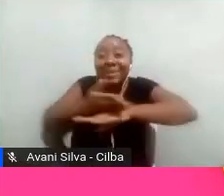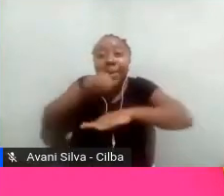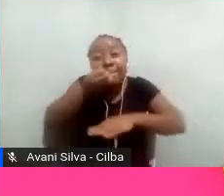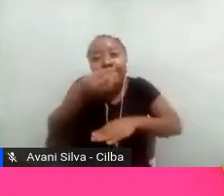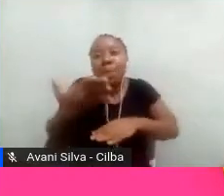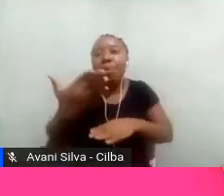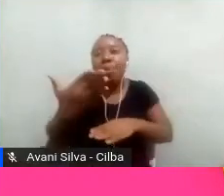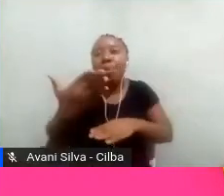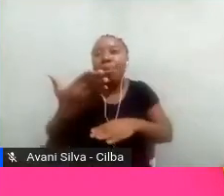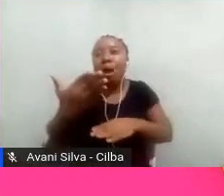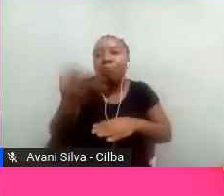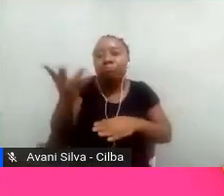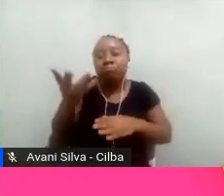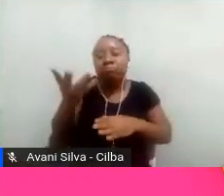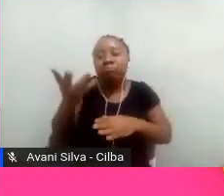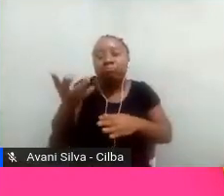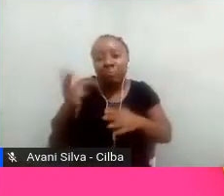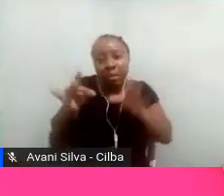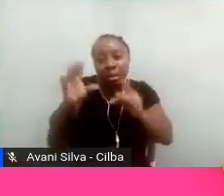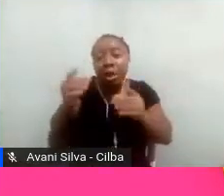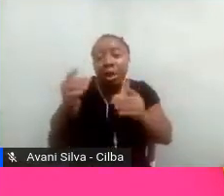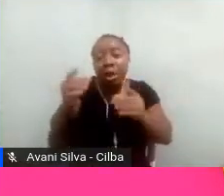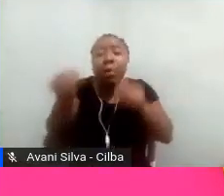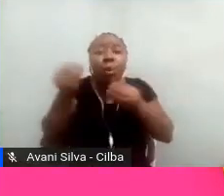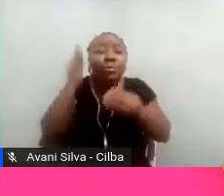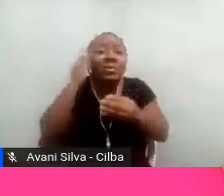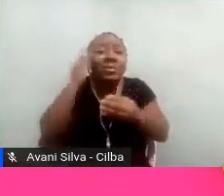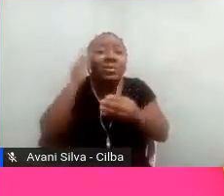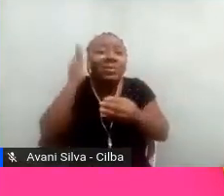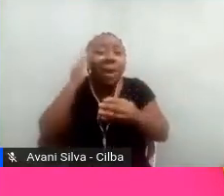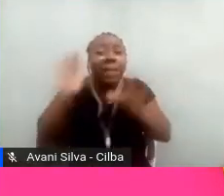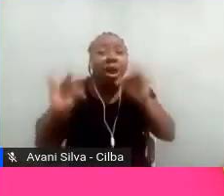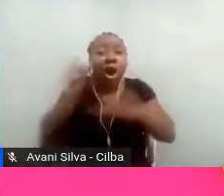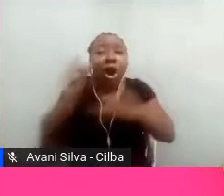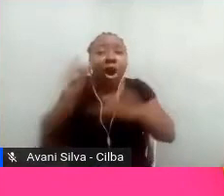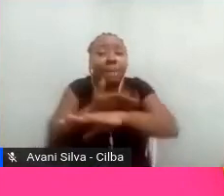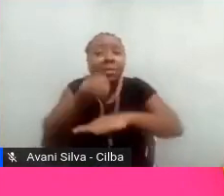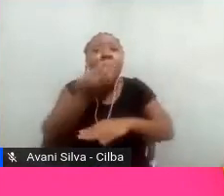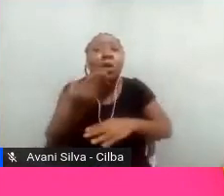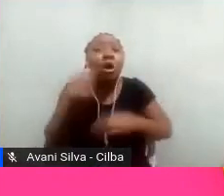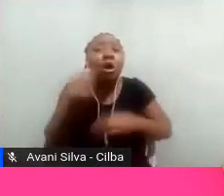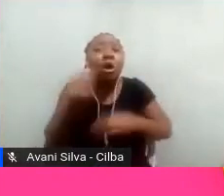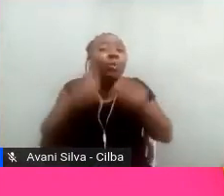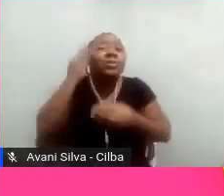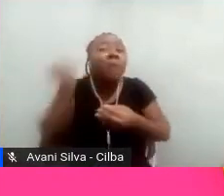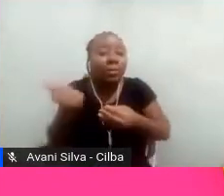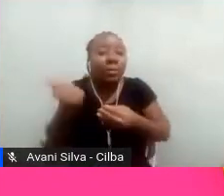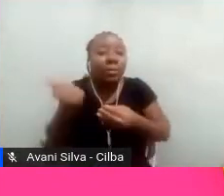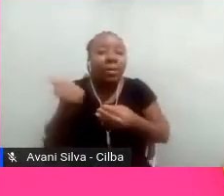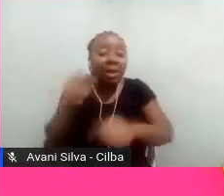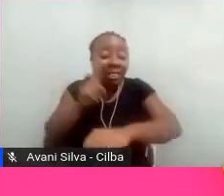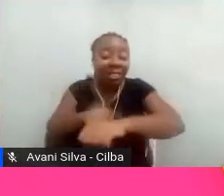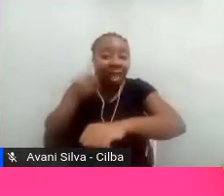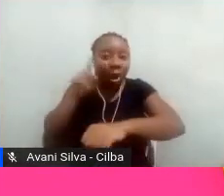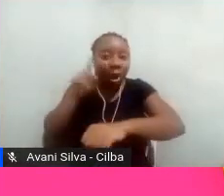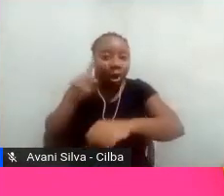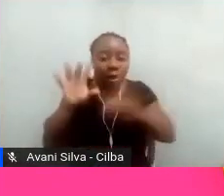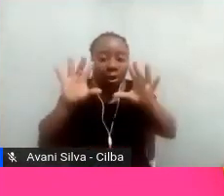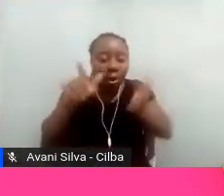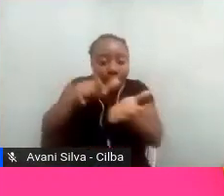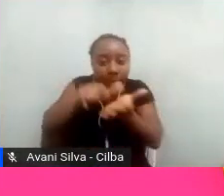são os fatores que eu avalio para determinar se tem uma boa qualidade ou não? Na hora que eu colar um papel sobre o